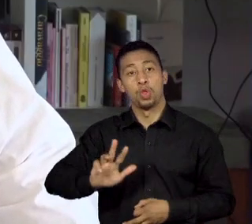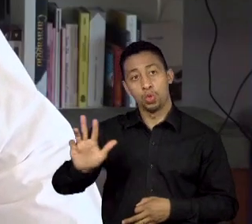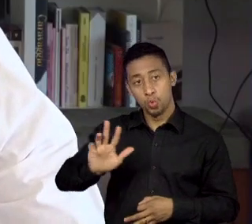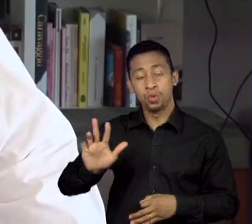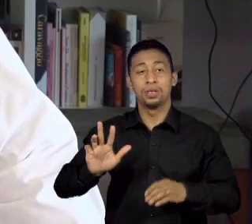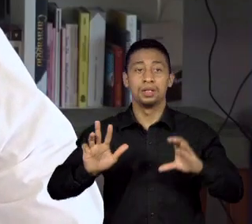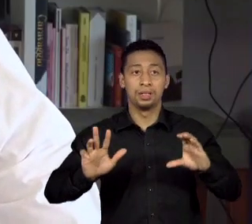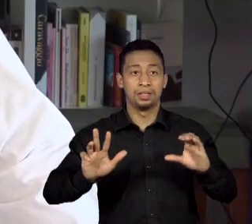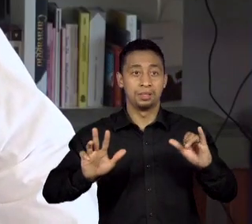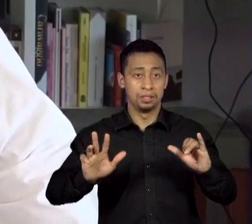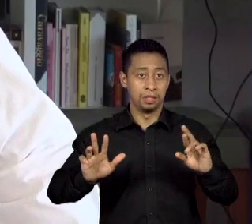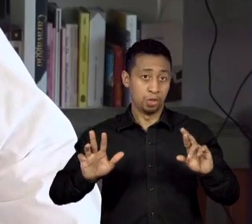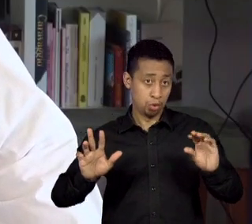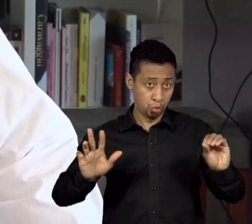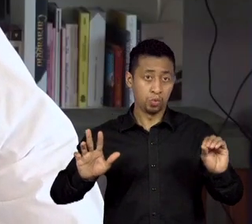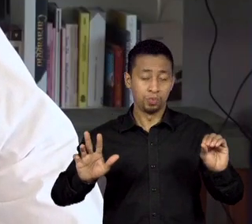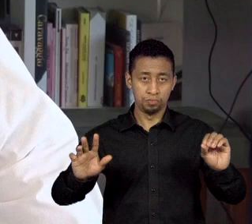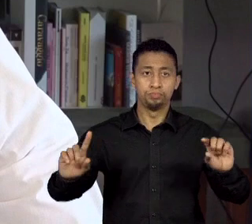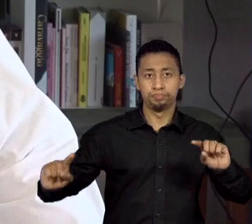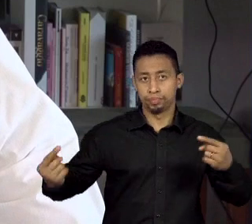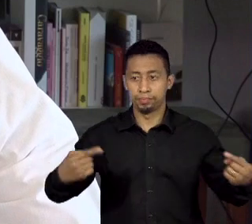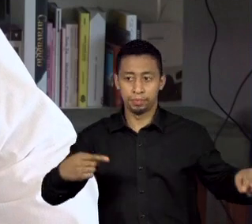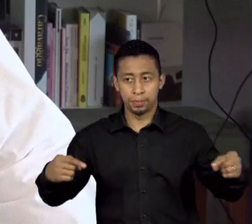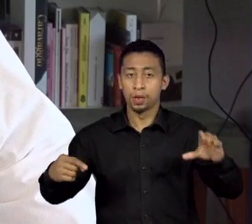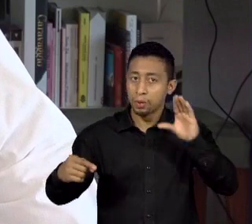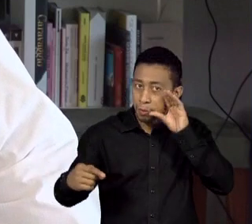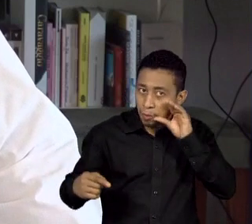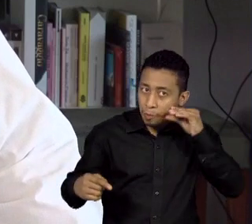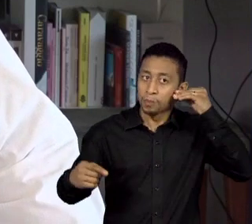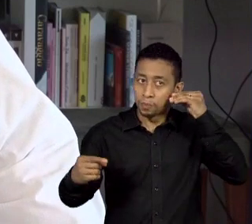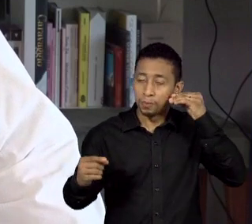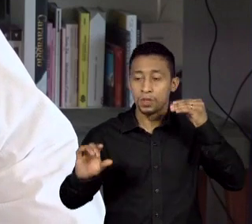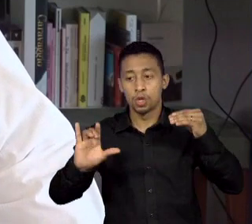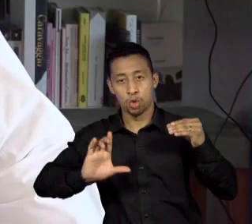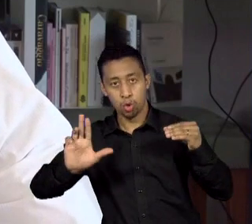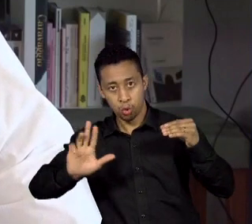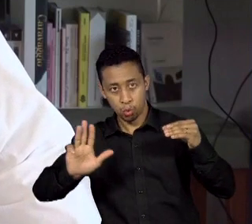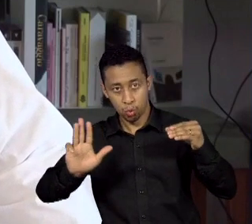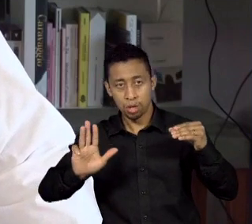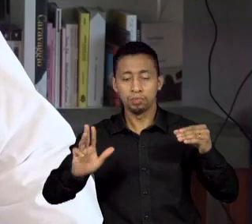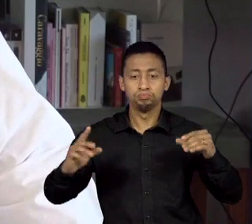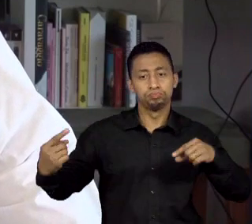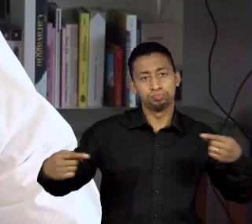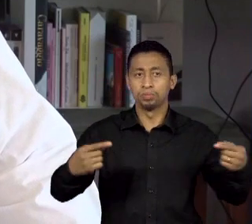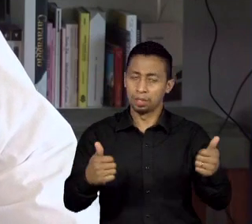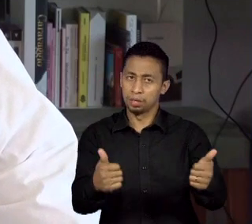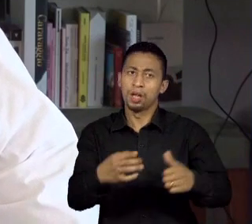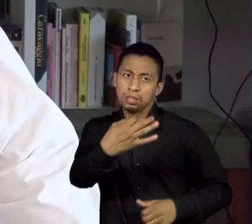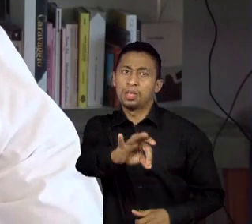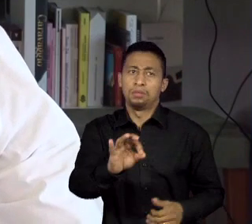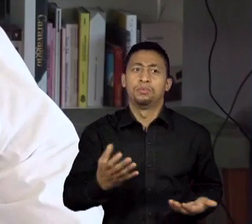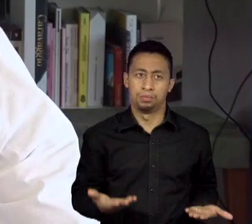para mim. Eu só acho que nós temos muito pouco tempo, hoje em dia há uma urgência...